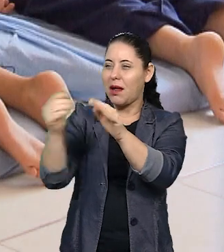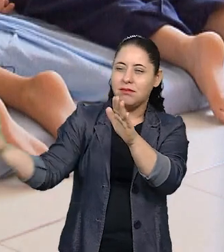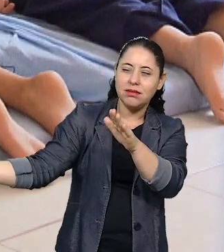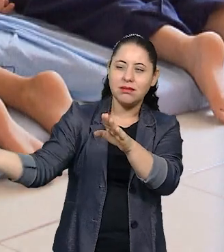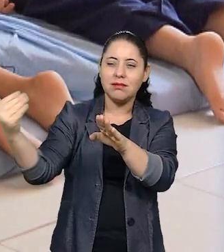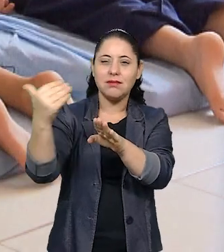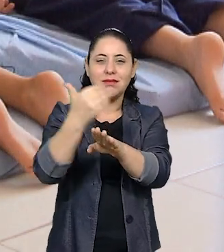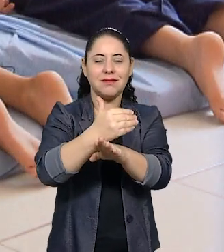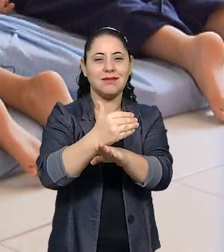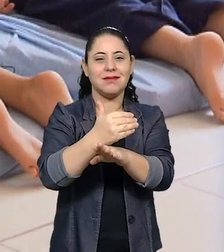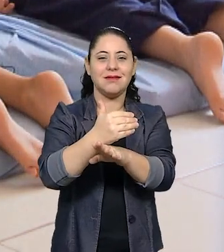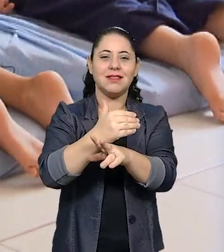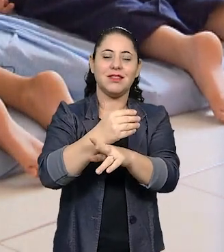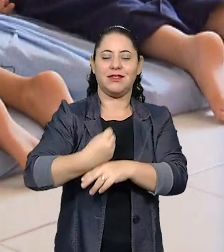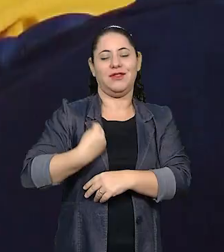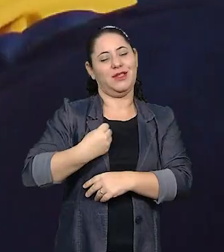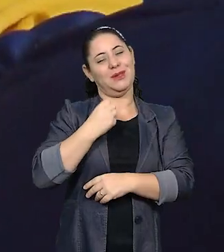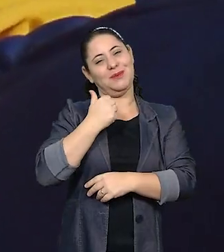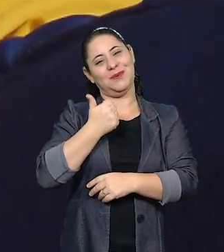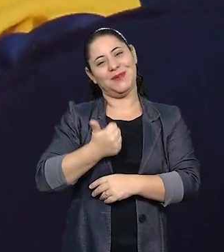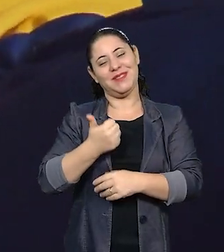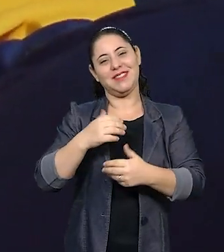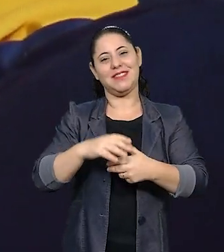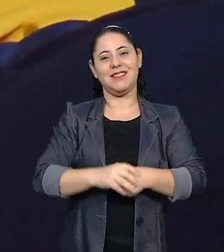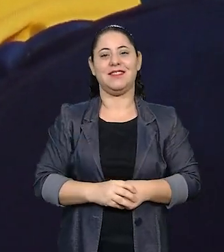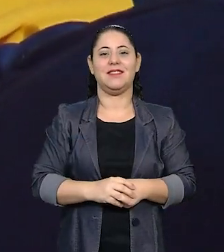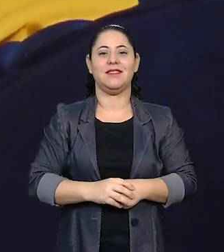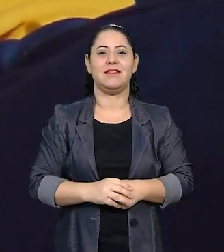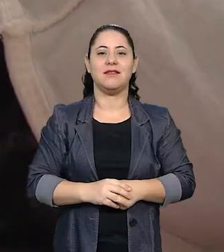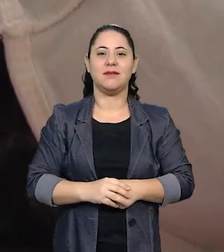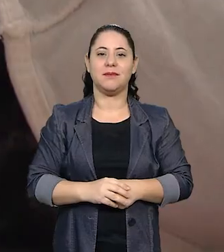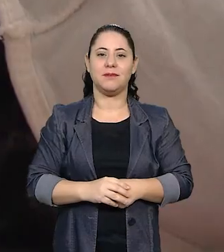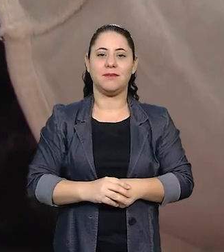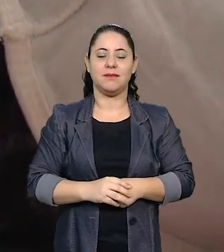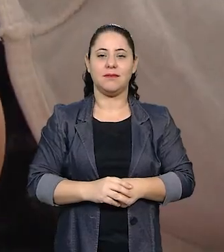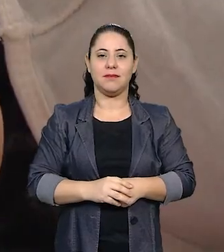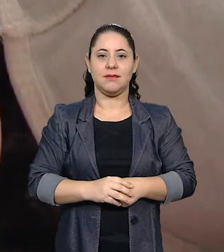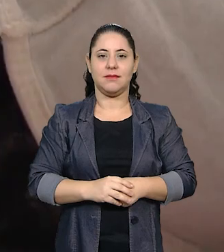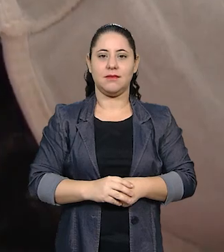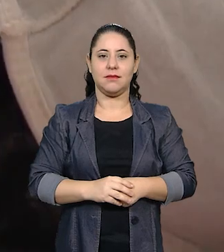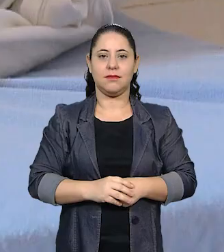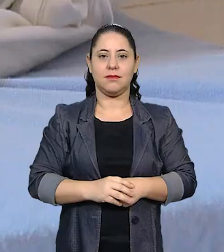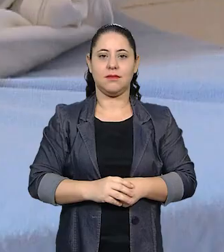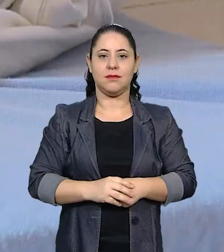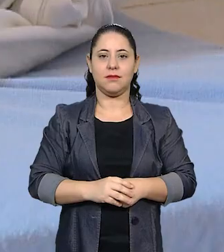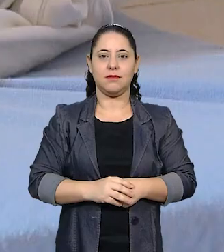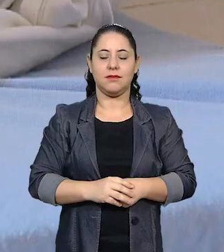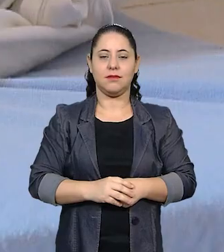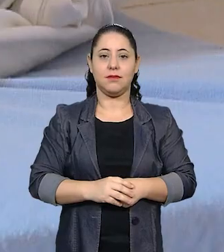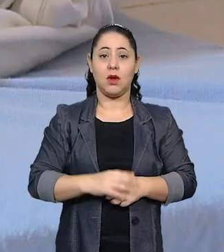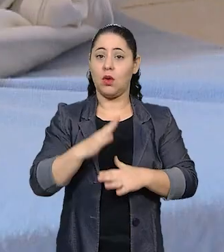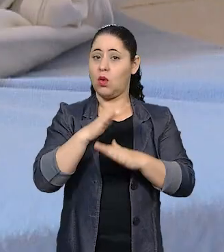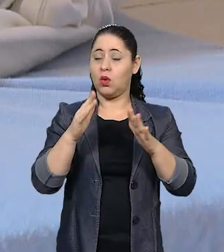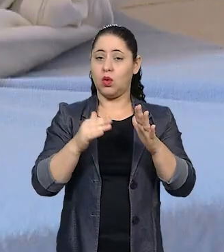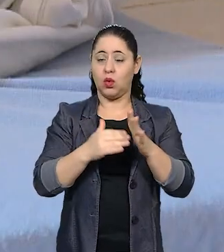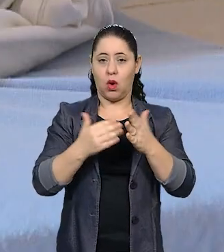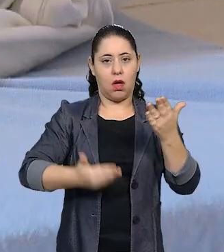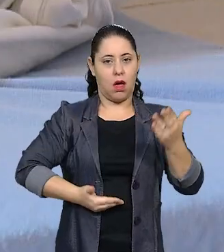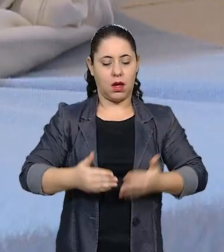Enquanto eles terminam de comer, a sala para a hora da soneca tá pronta, só esperando por eles. Ê,